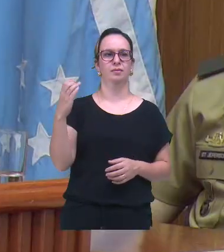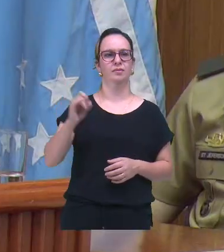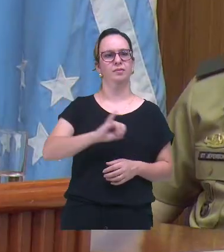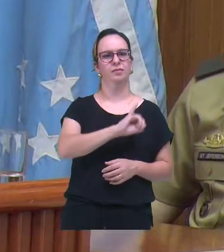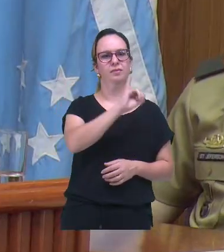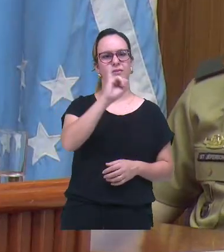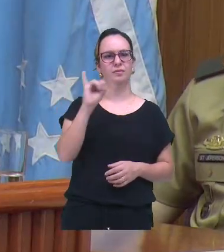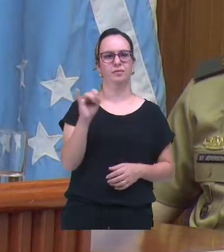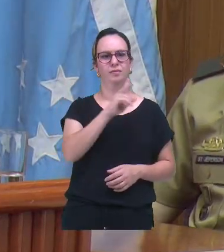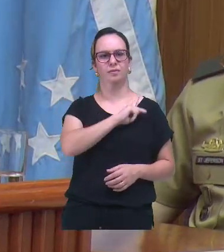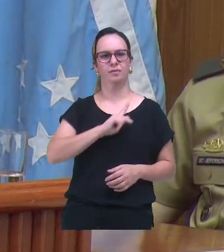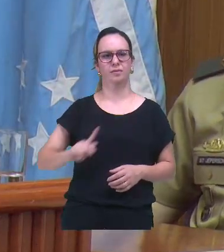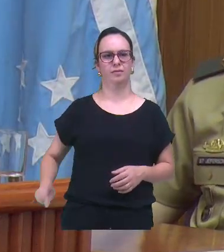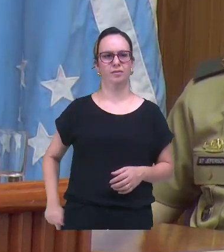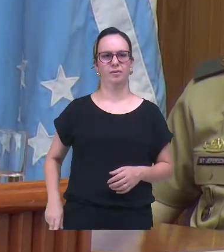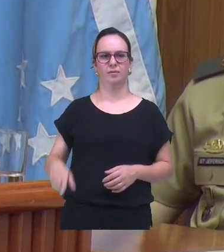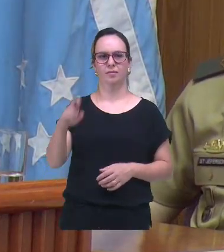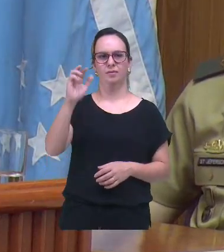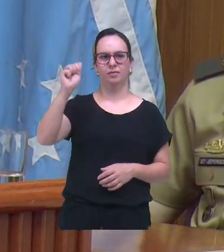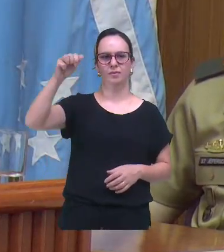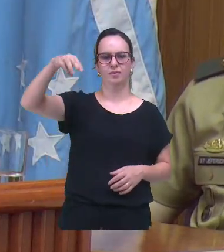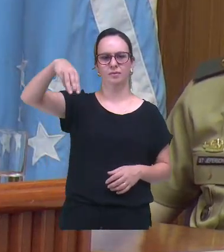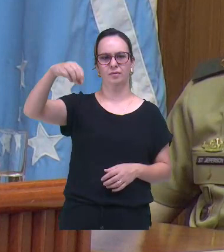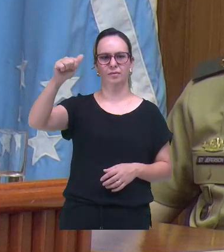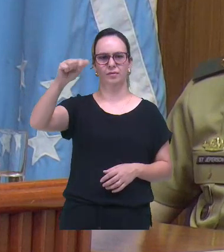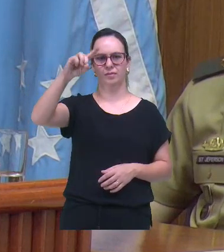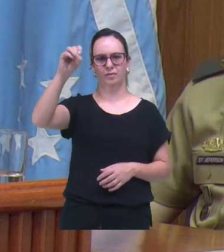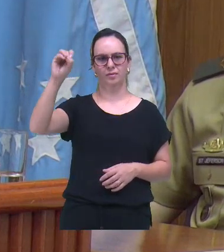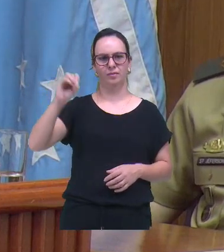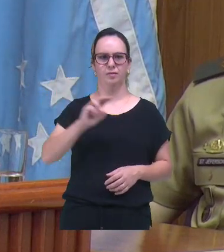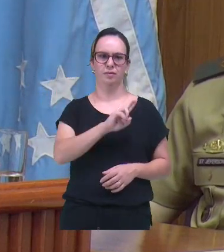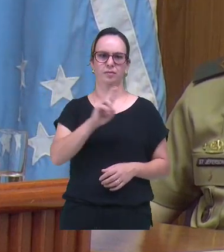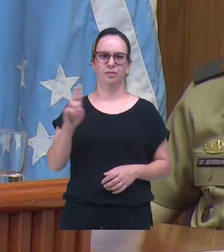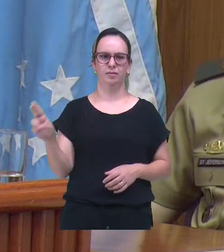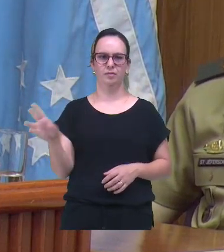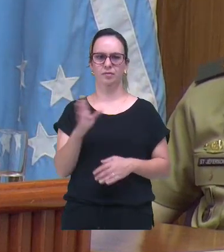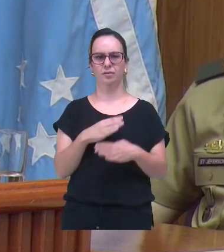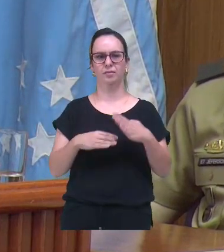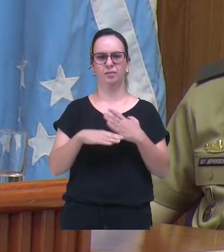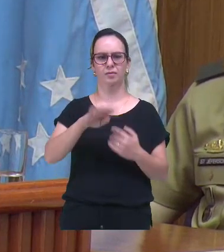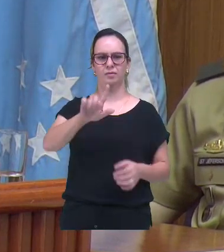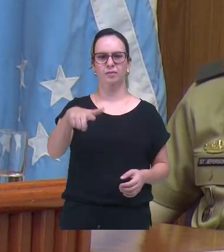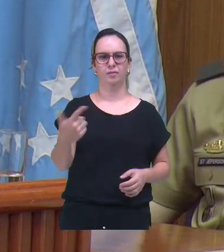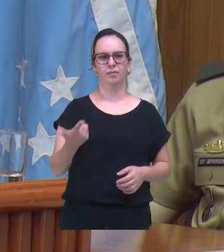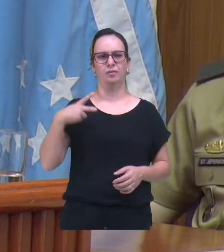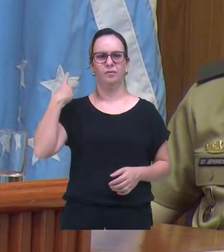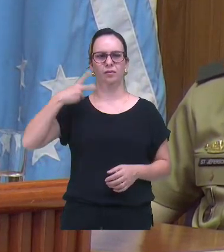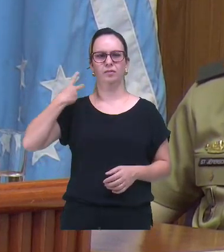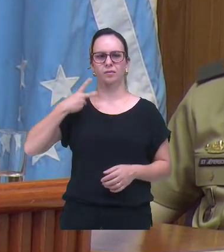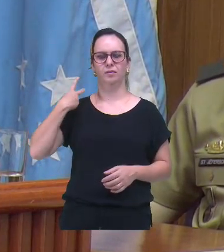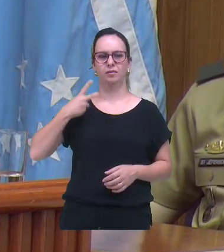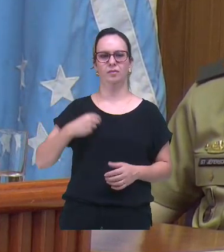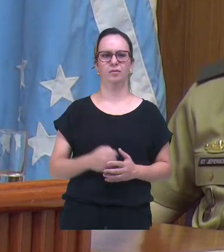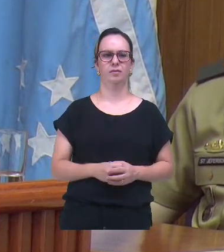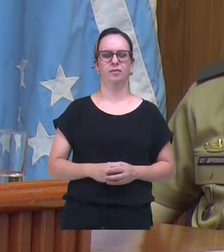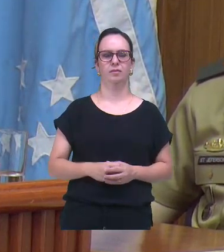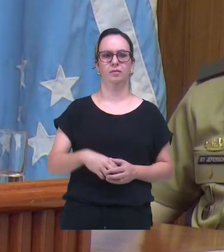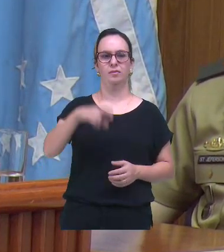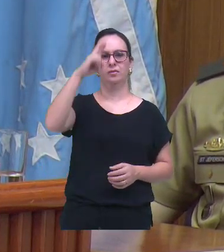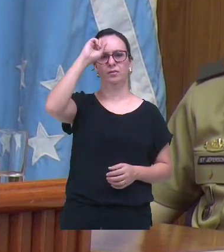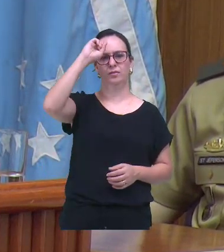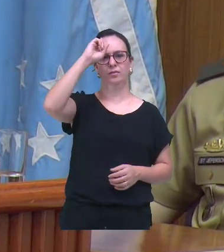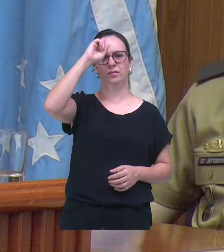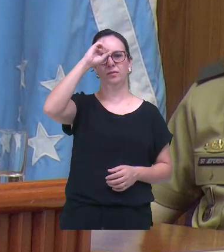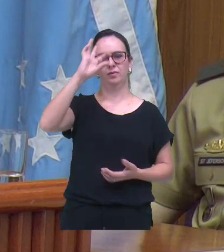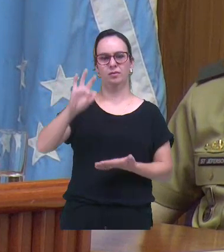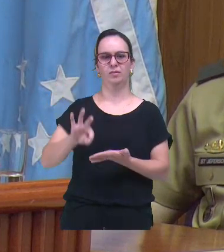Leis, o senhor Luiz Antônio Ramão, e em seu nome todos os demais vereadores e as autoridades civis